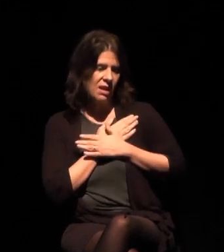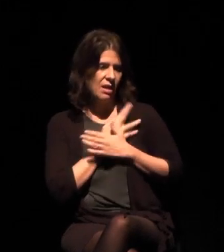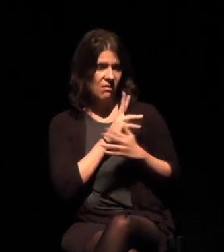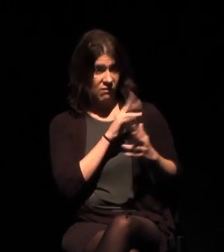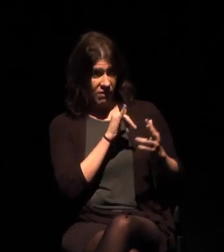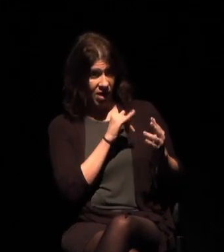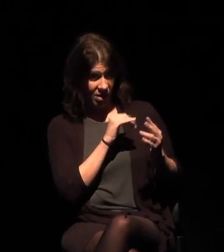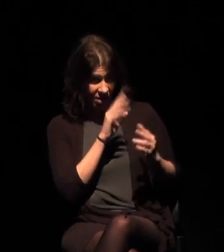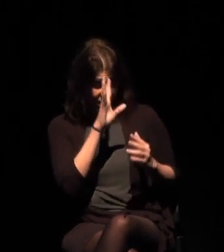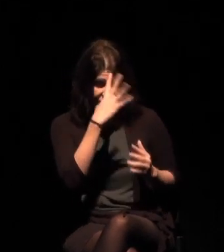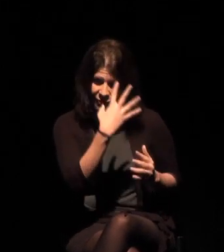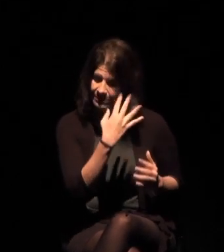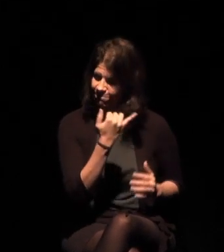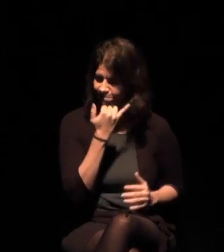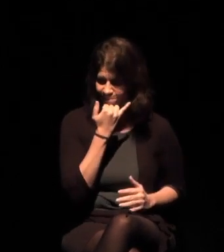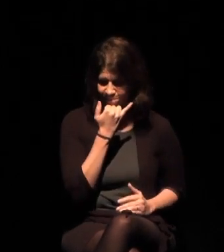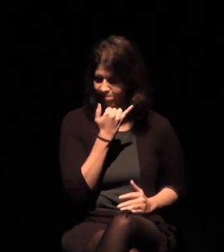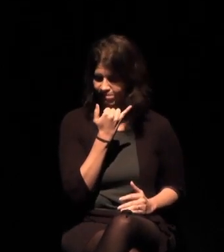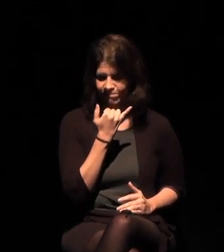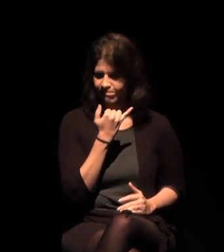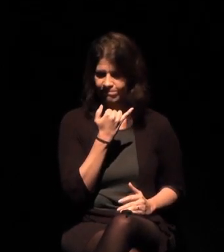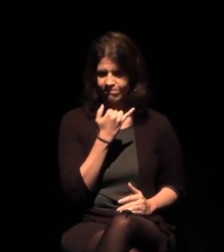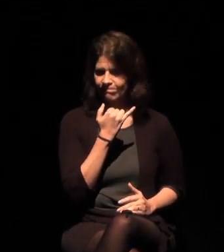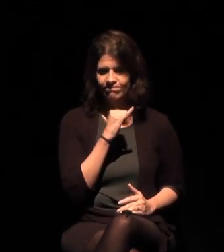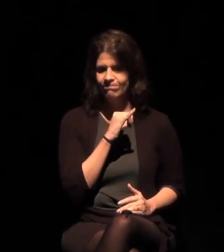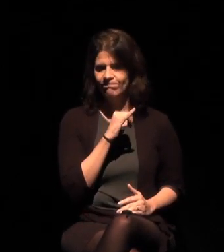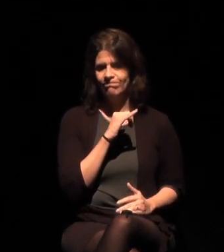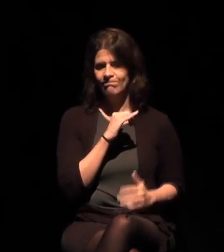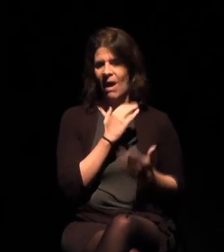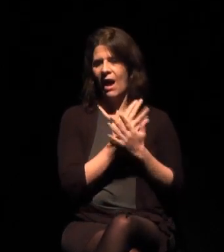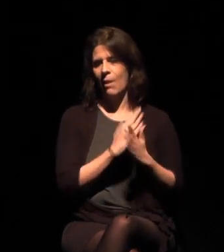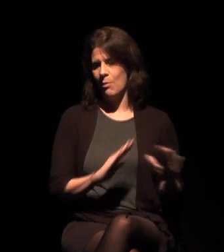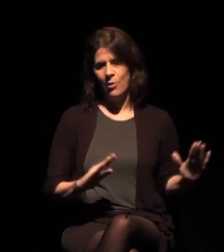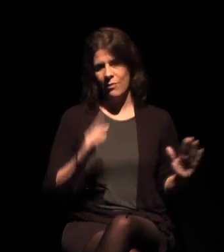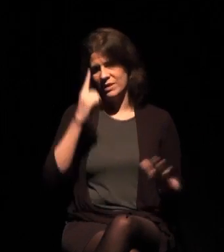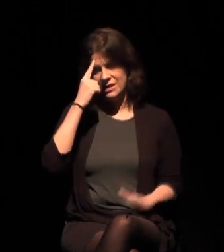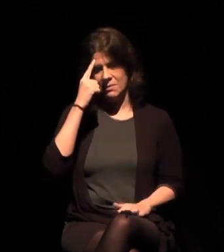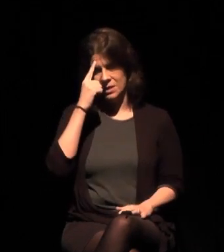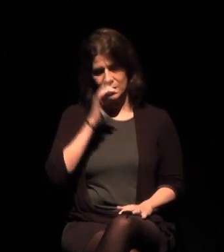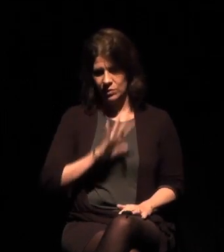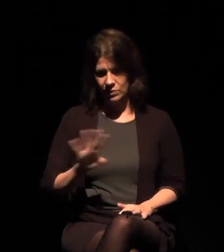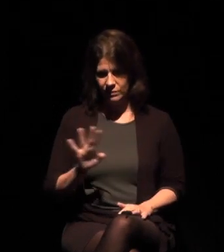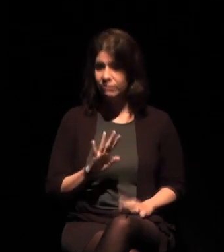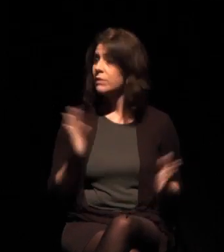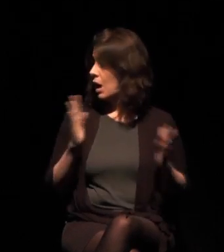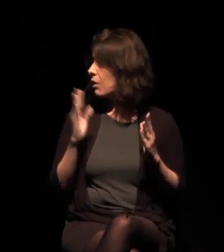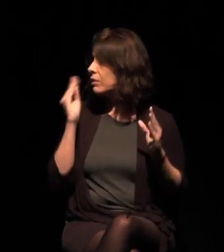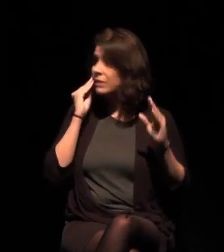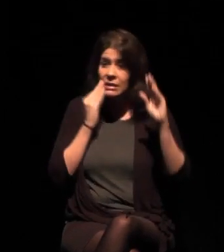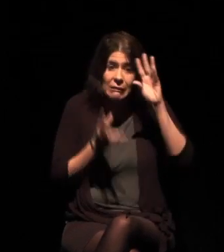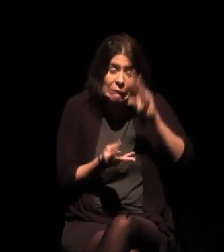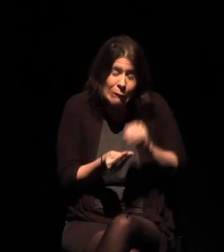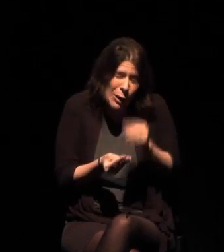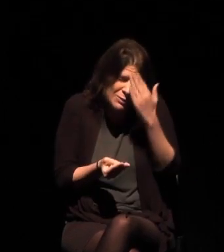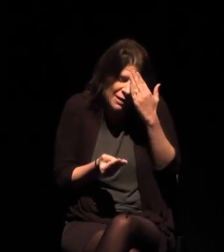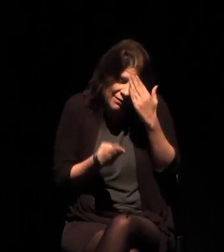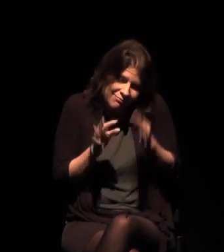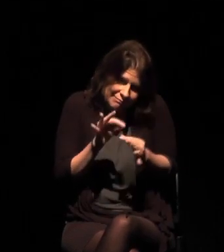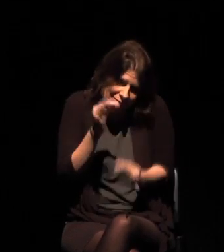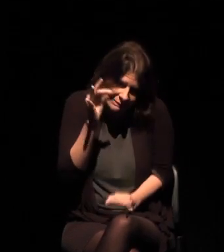claramente acabou e que justamente portanto eu estou mesmo a terminar eu sei que este um pelinho